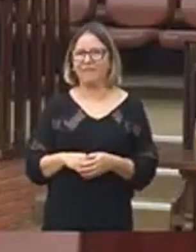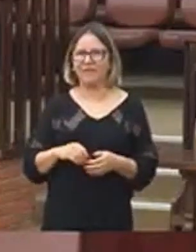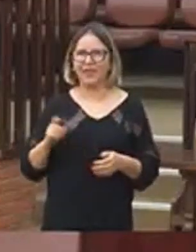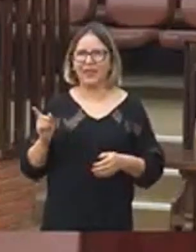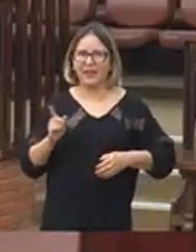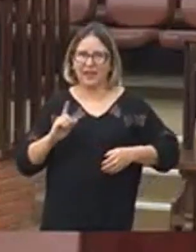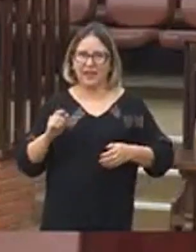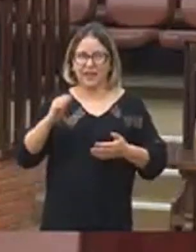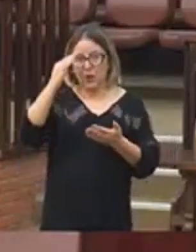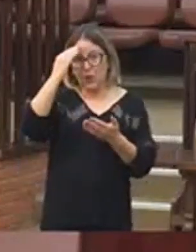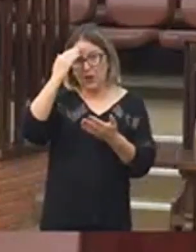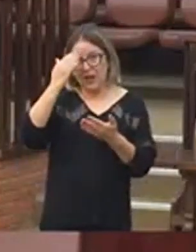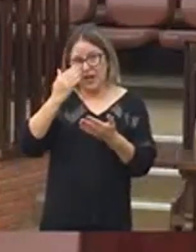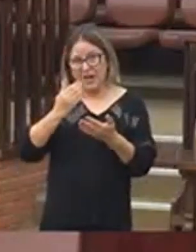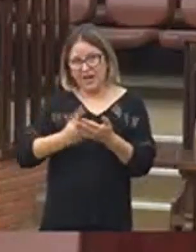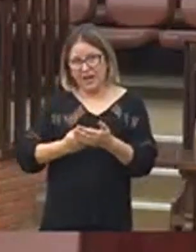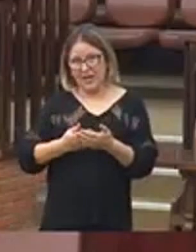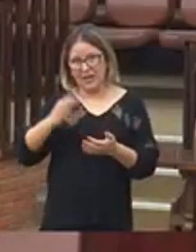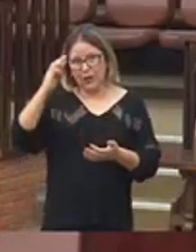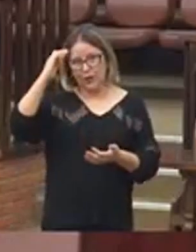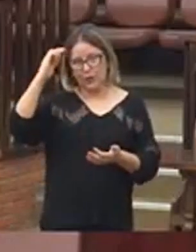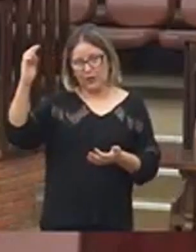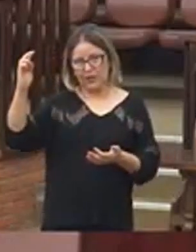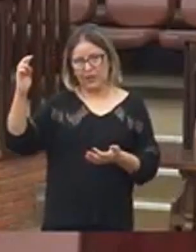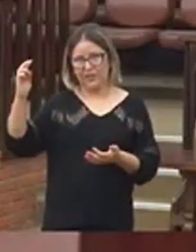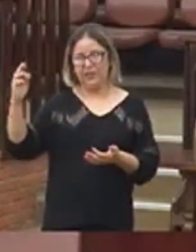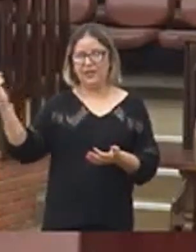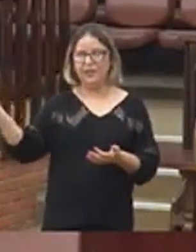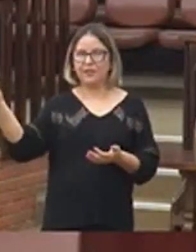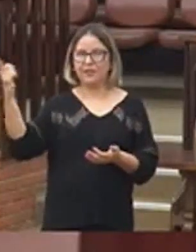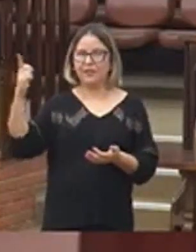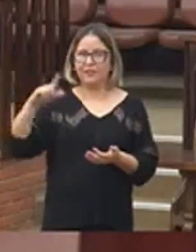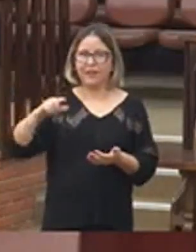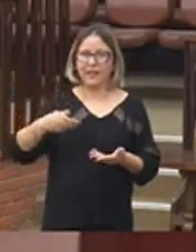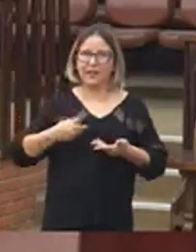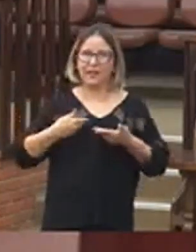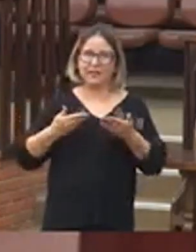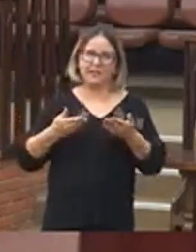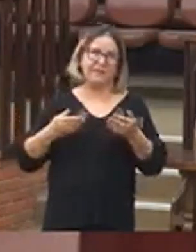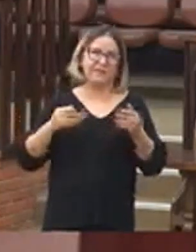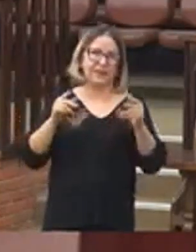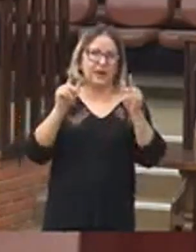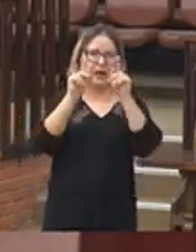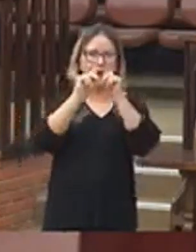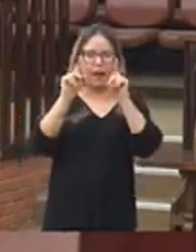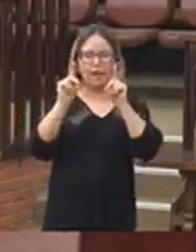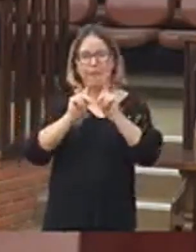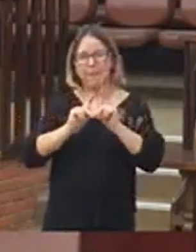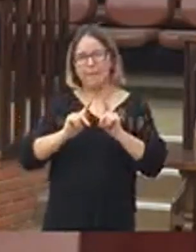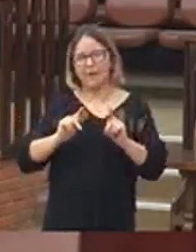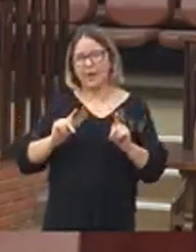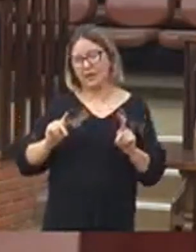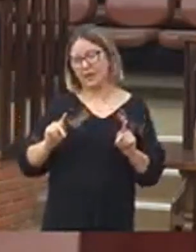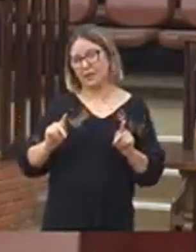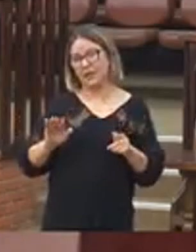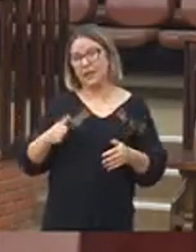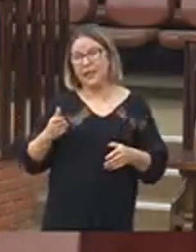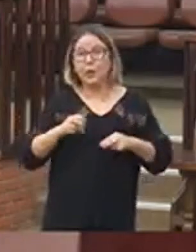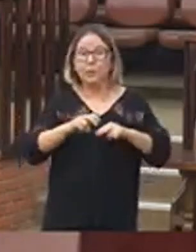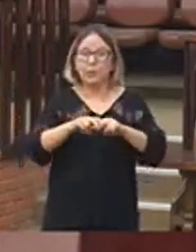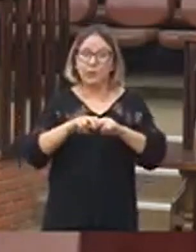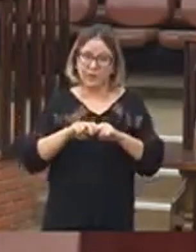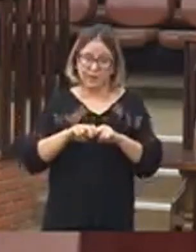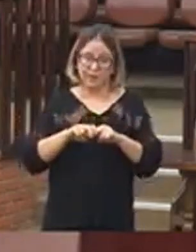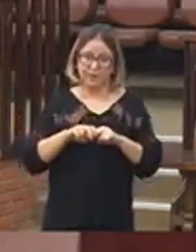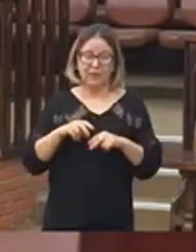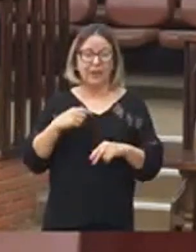vinha para lhe trazer paz. Jesus chorou aqui, a meu ver,